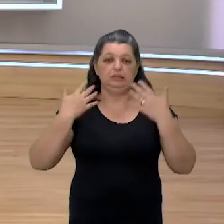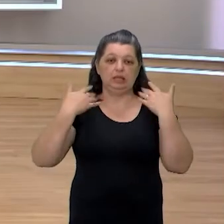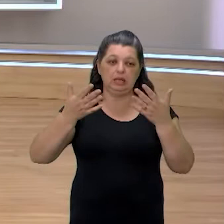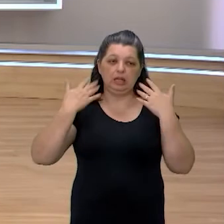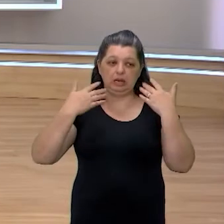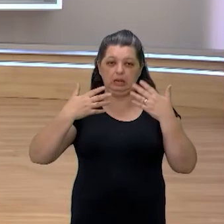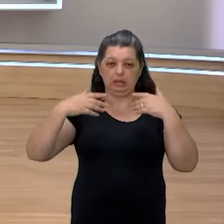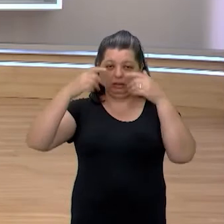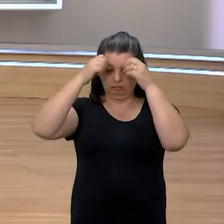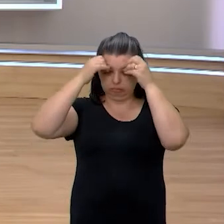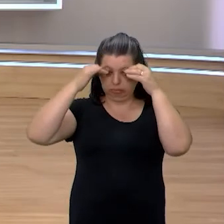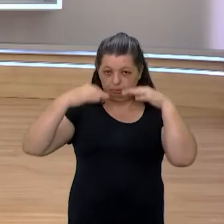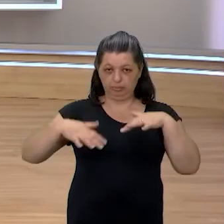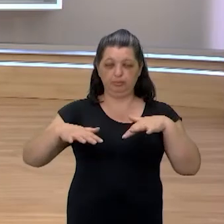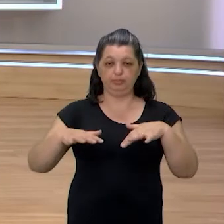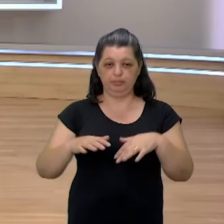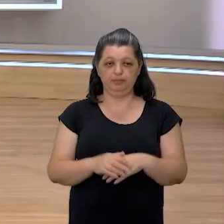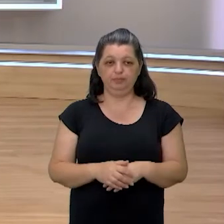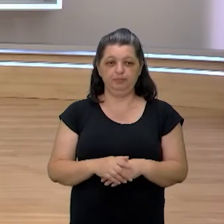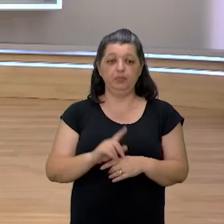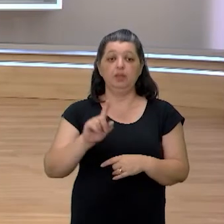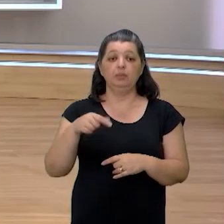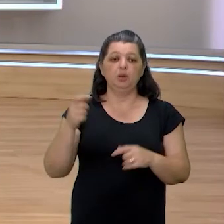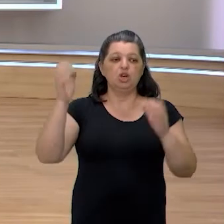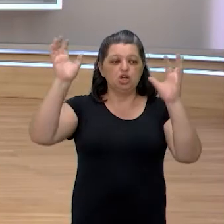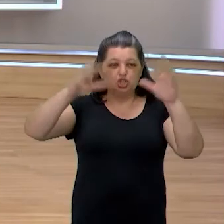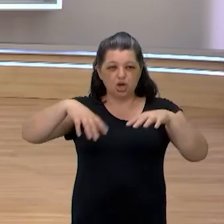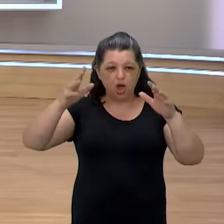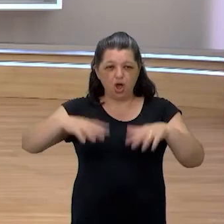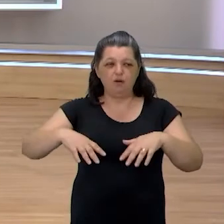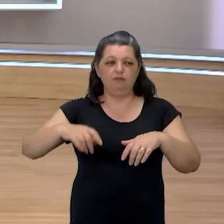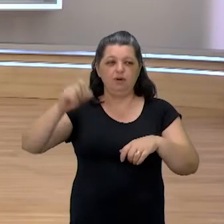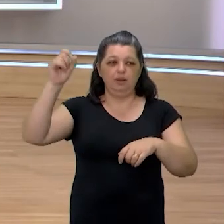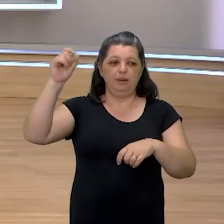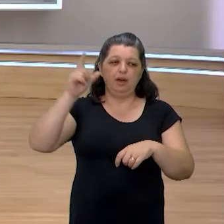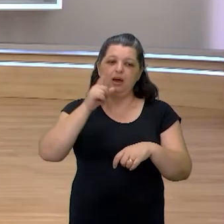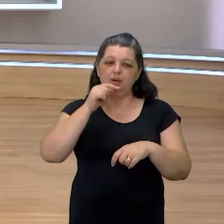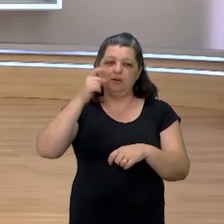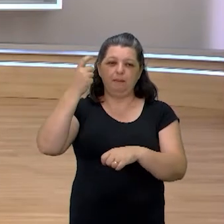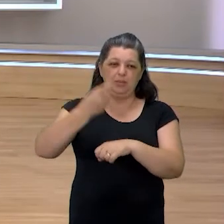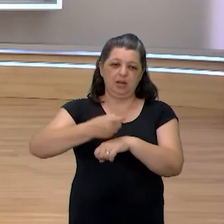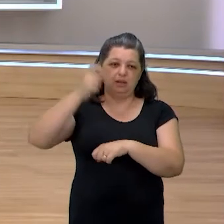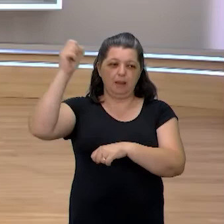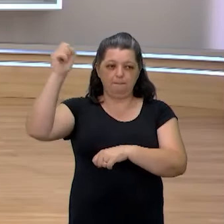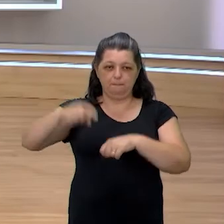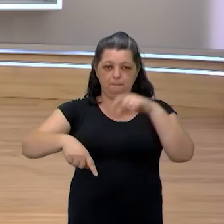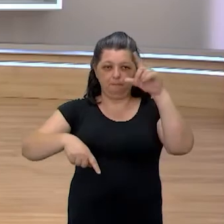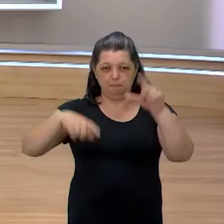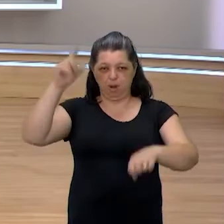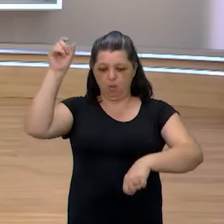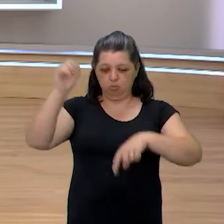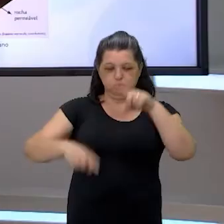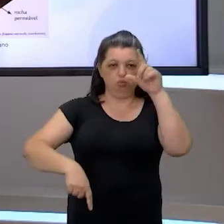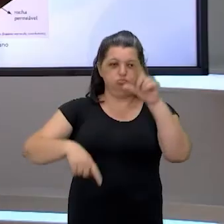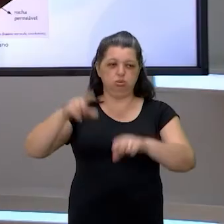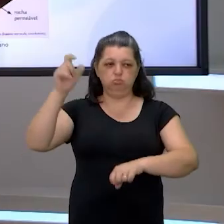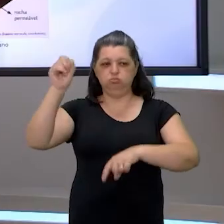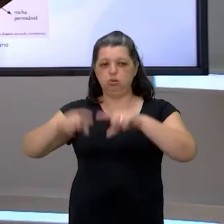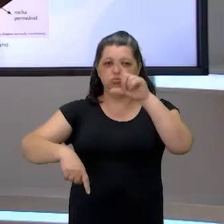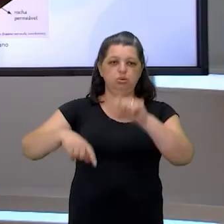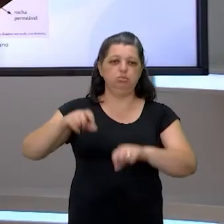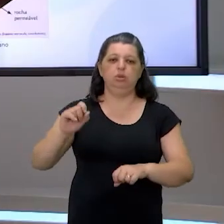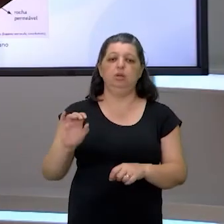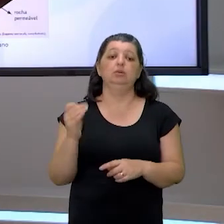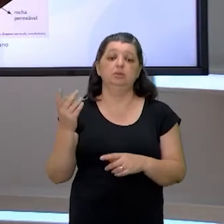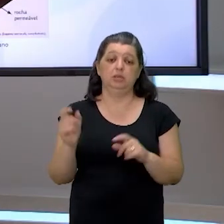diante. Exatamente. E aí quando chove, né, granizo, né? Fala, tá caindo gelo do céu, né? Quando chove granizo, é justamente